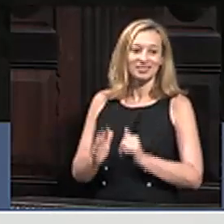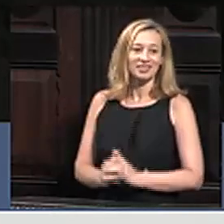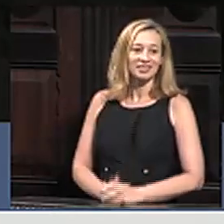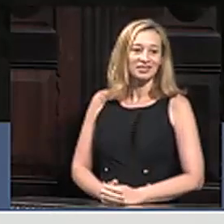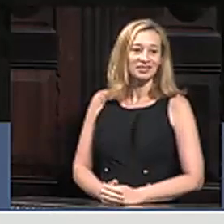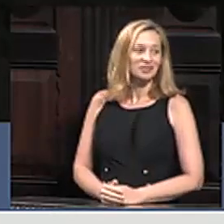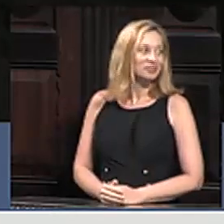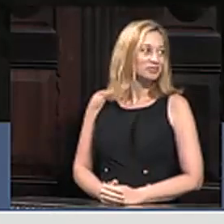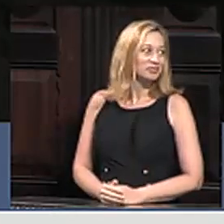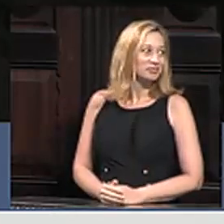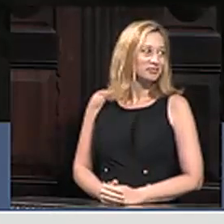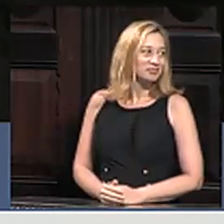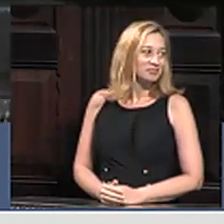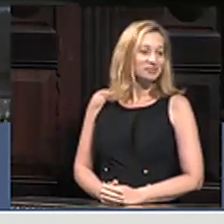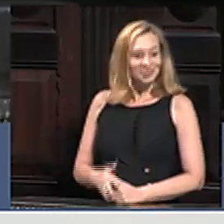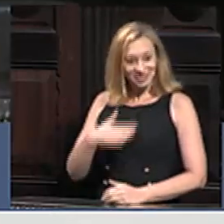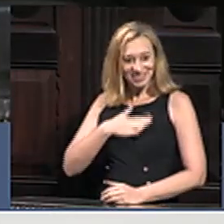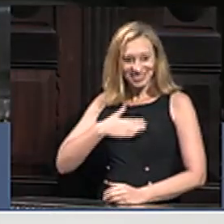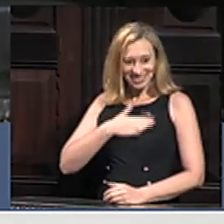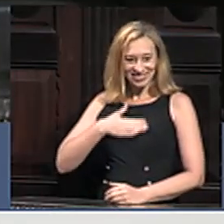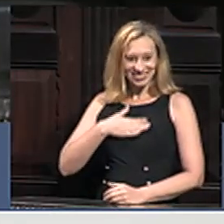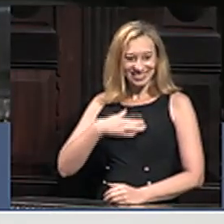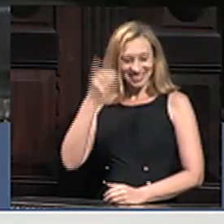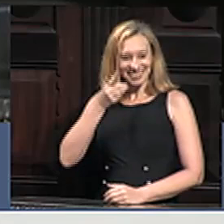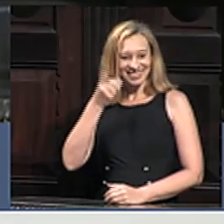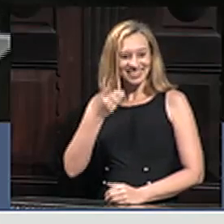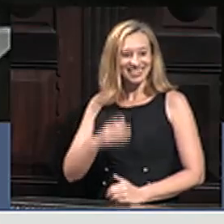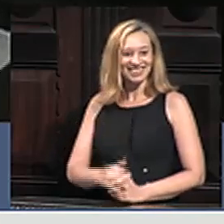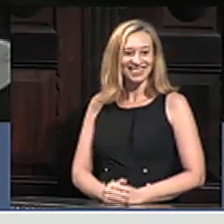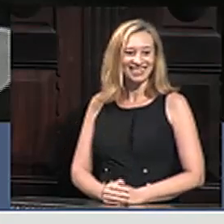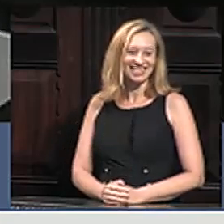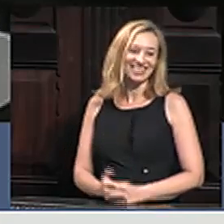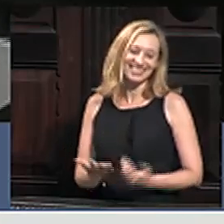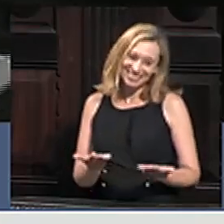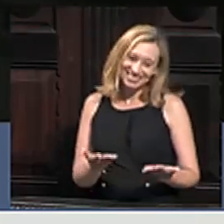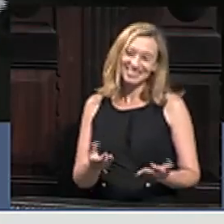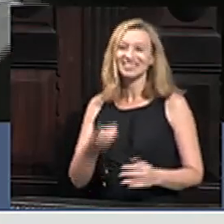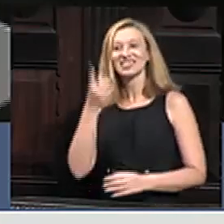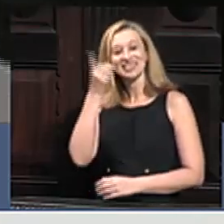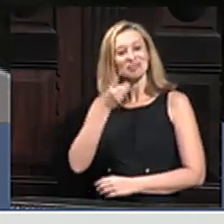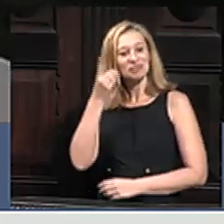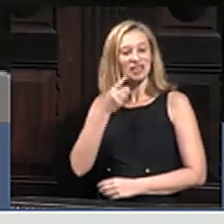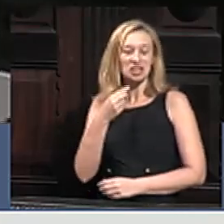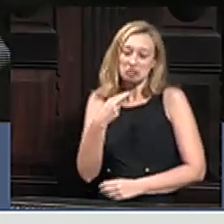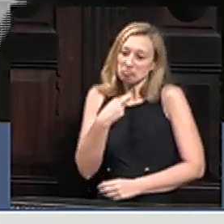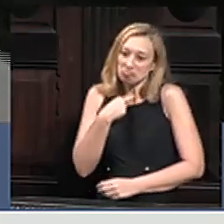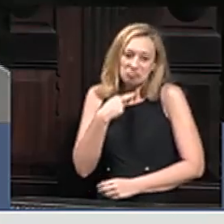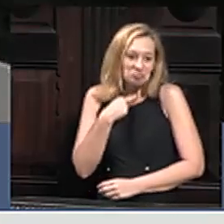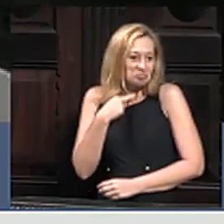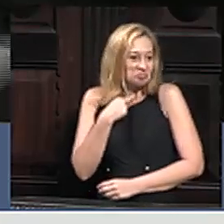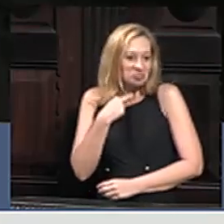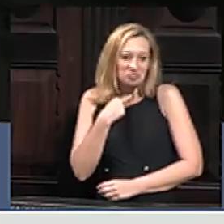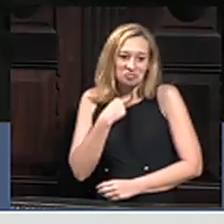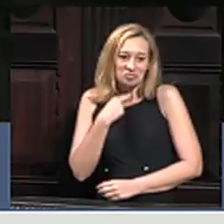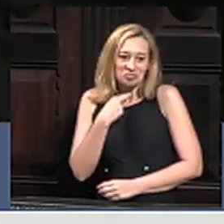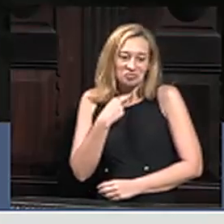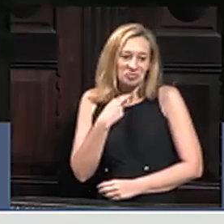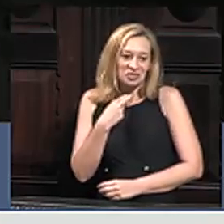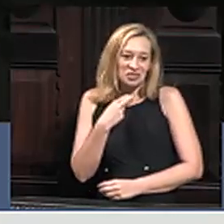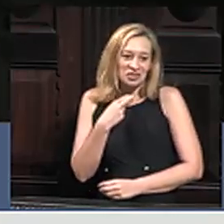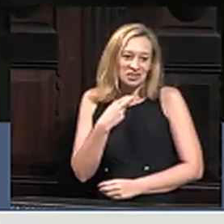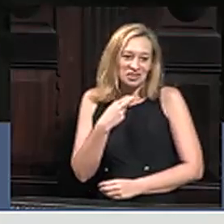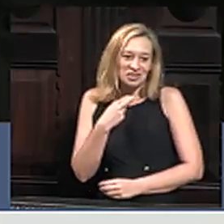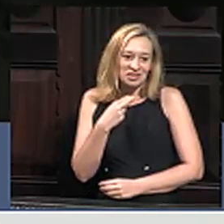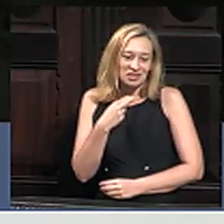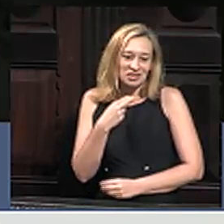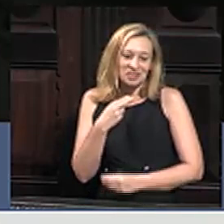Assim posto... Gostou, deputado? Senhor é deputado, eu não poderia deixar de